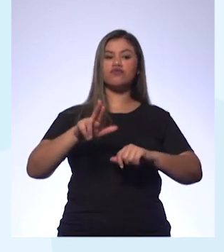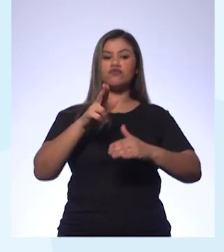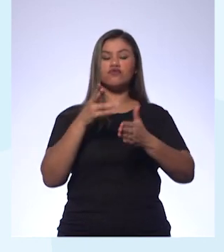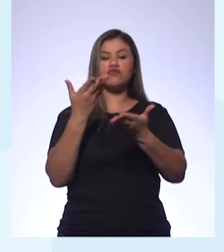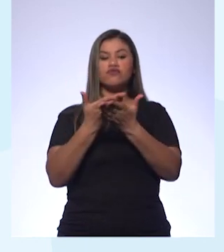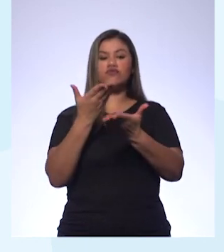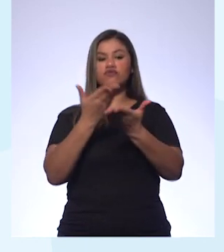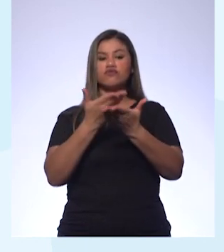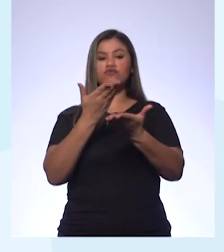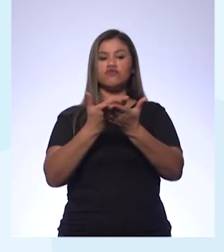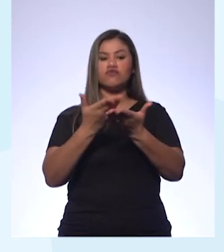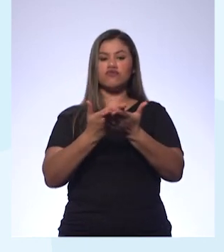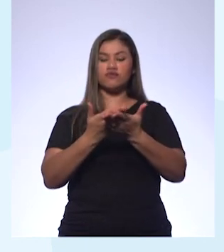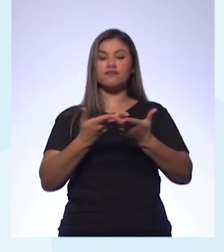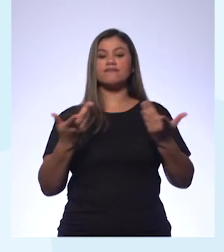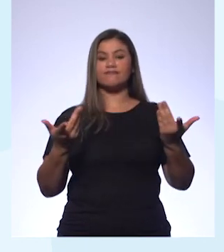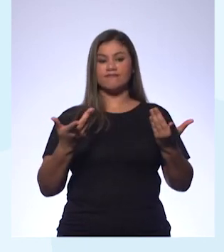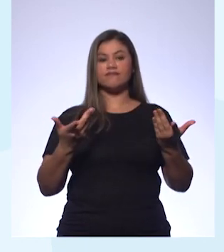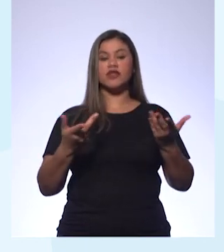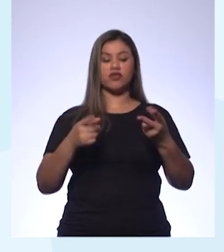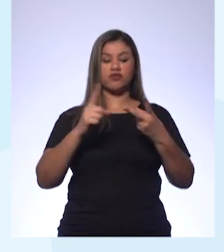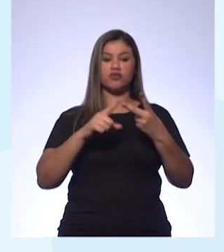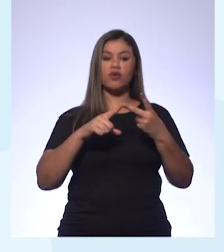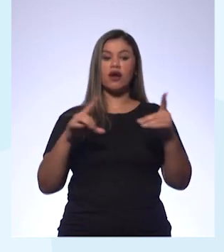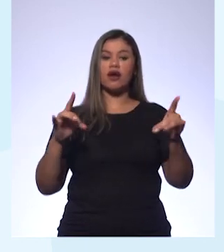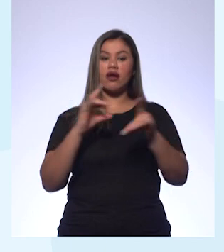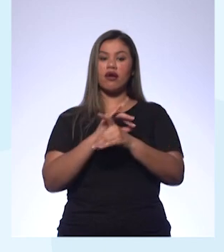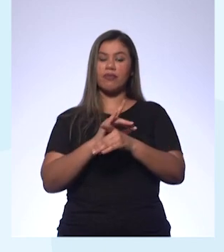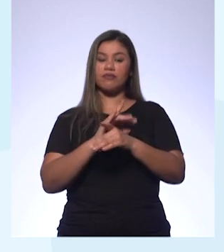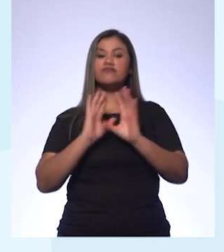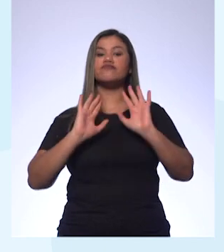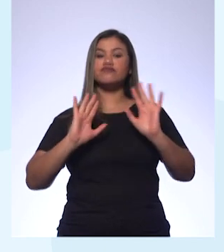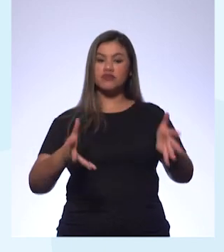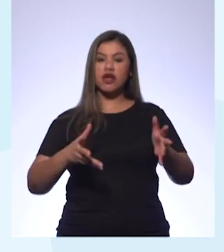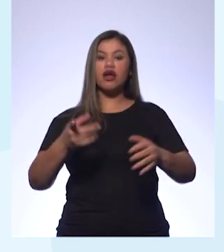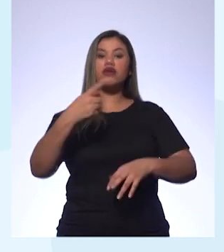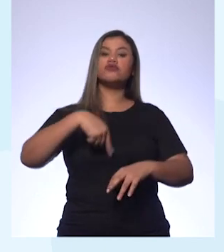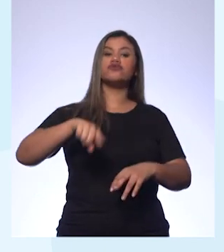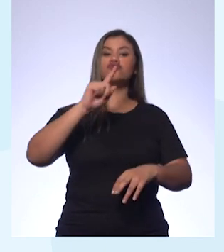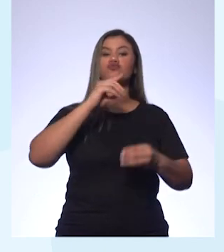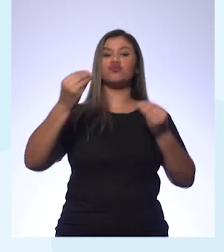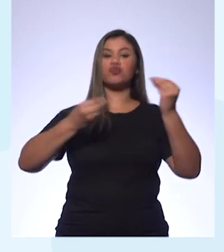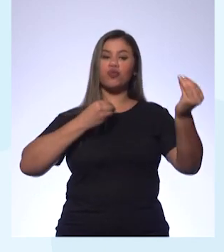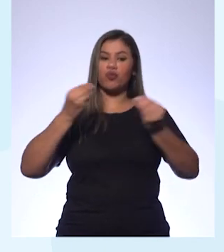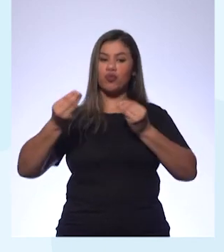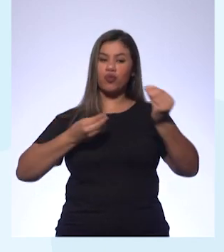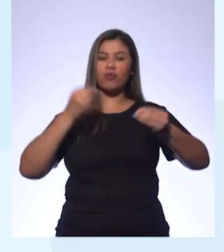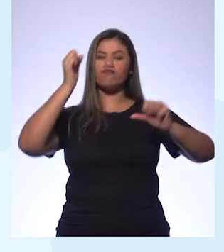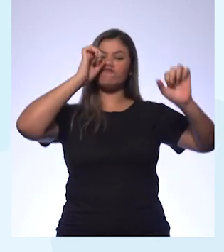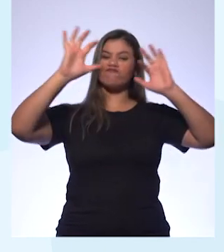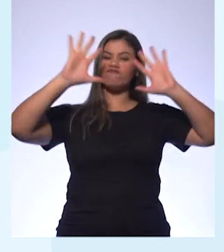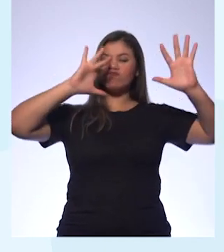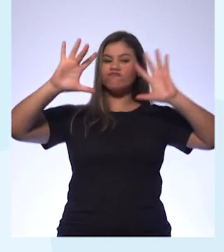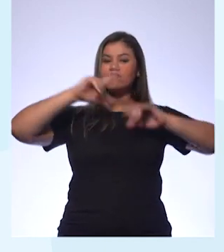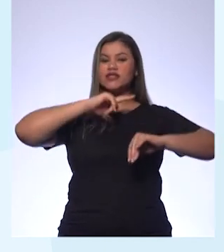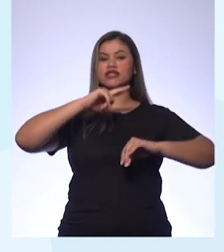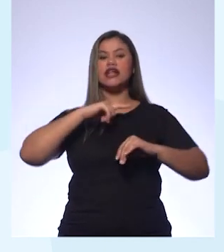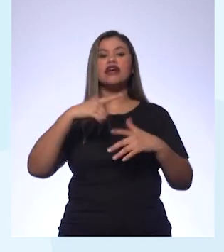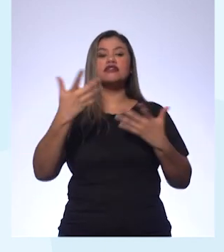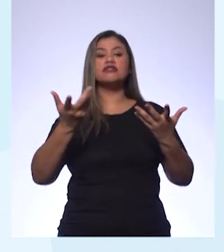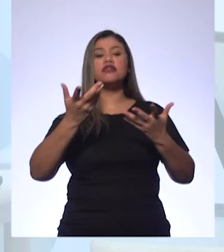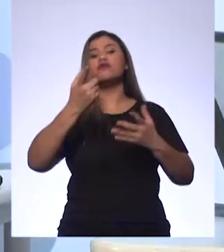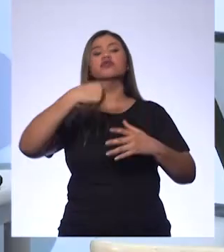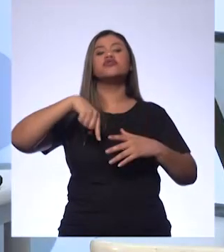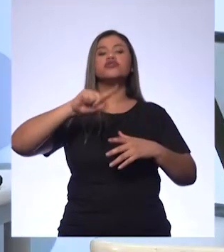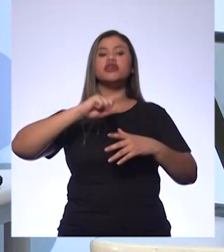sequência. Então, estamos terminando a sequência 2. Agora é o momento de refletirmos sobre os conhecimentos aprendidos até agora. Então, aí, o que será que